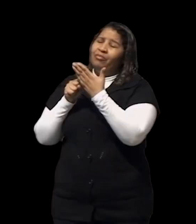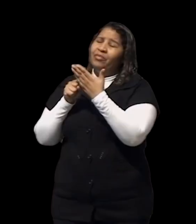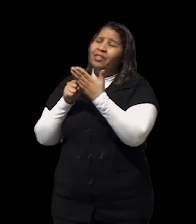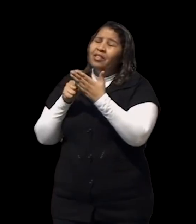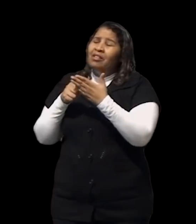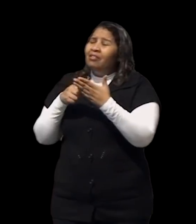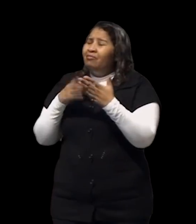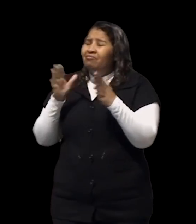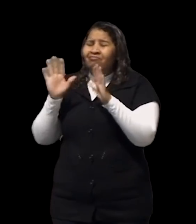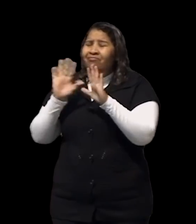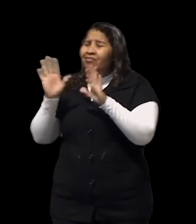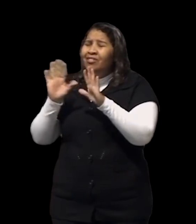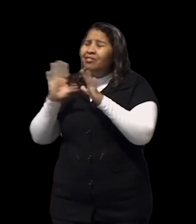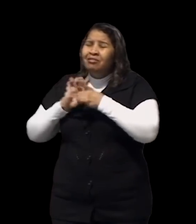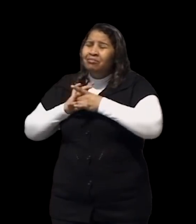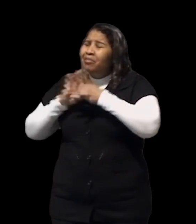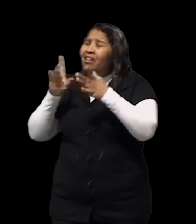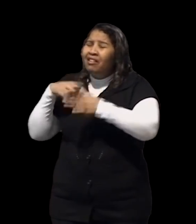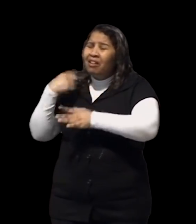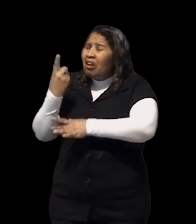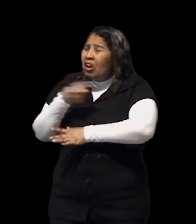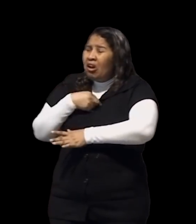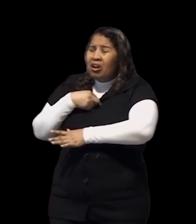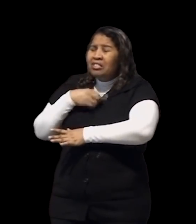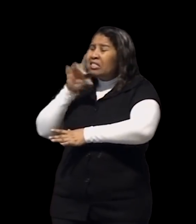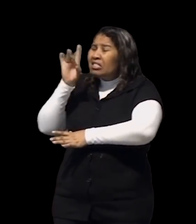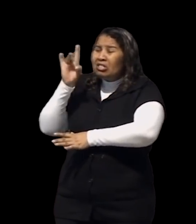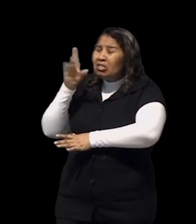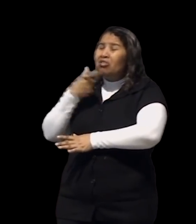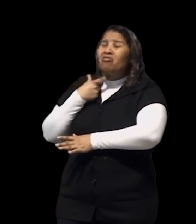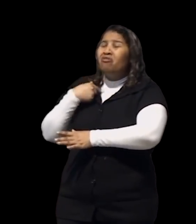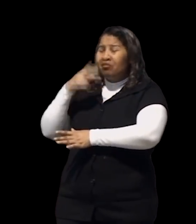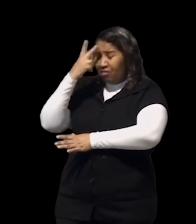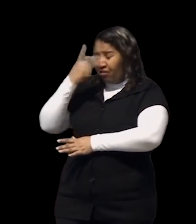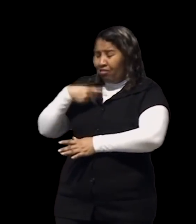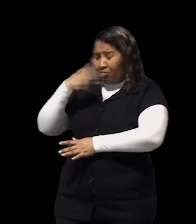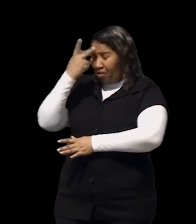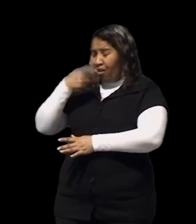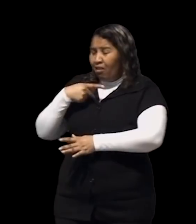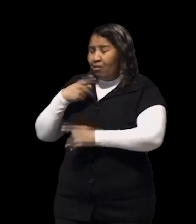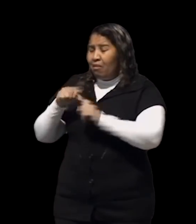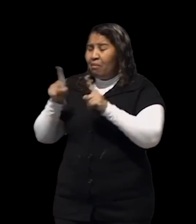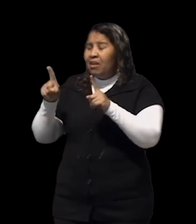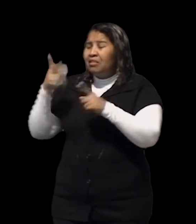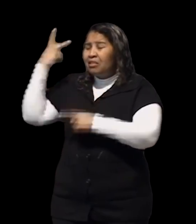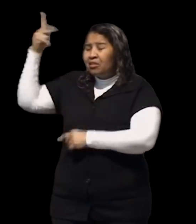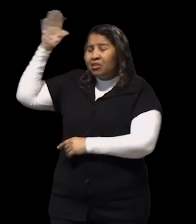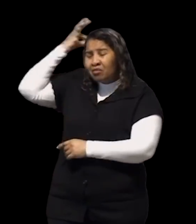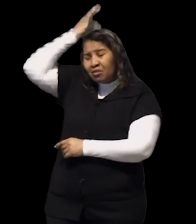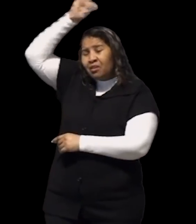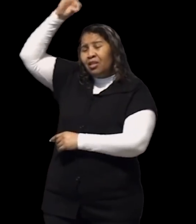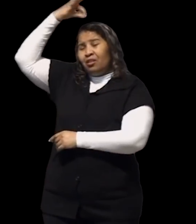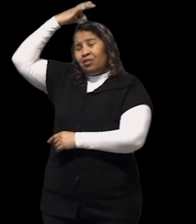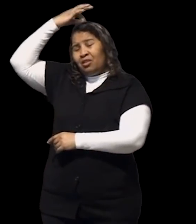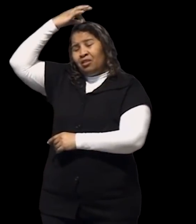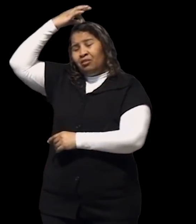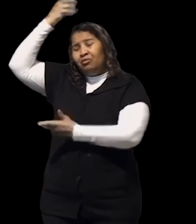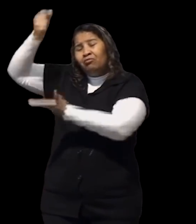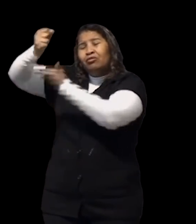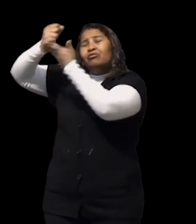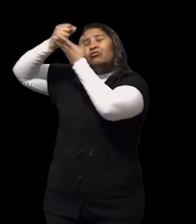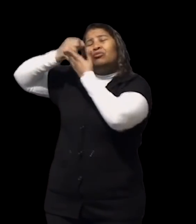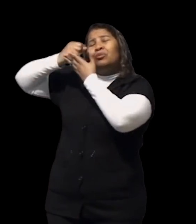humano mas capacita nos pelo teu espírito a compreender a profundidade a largura